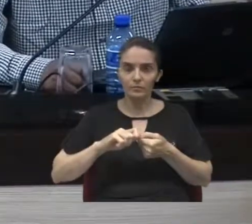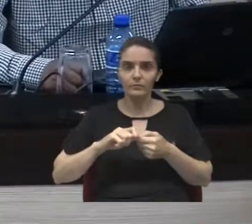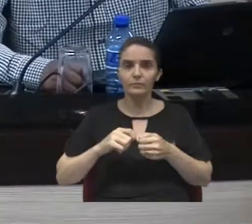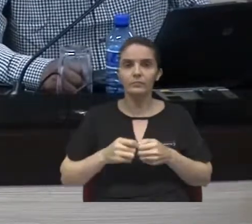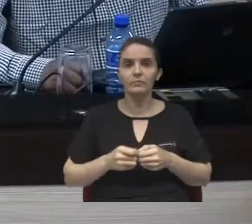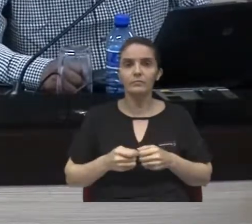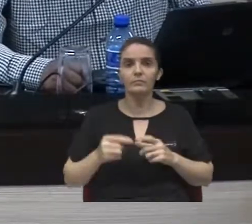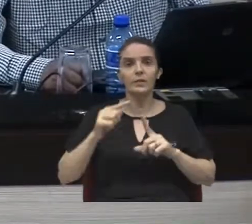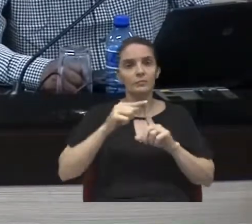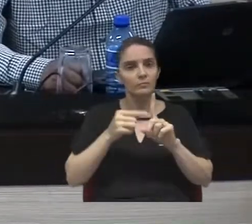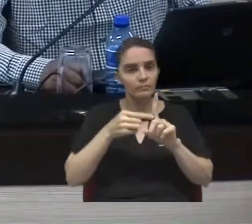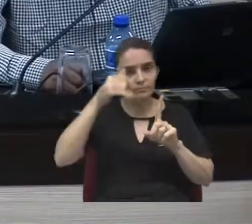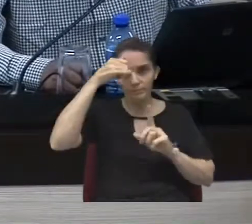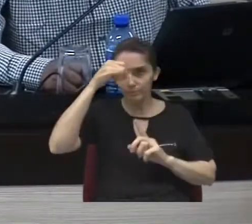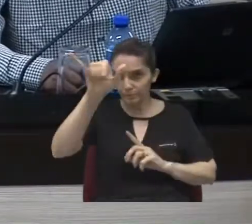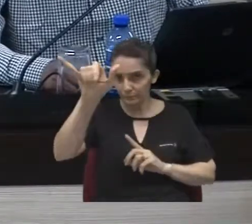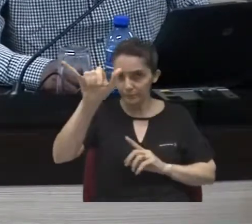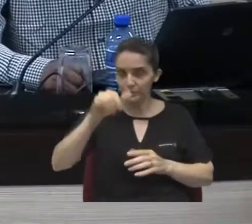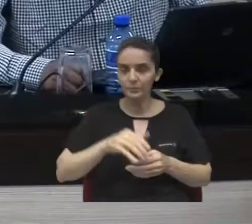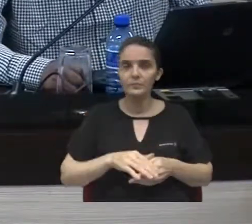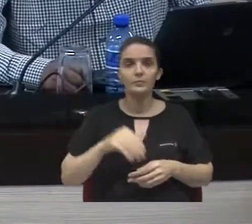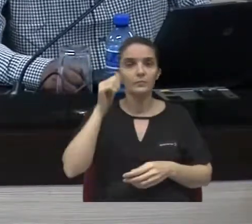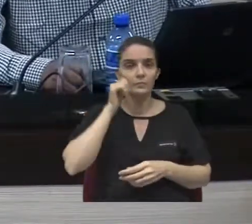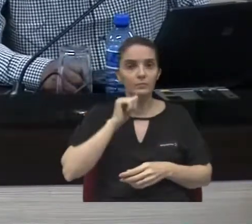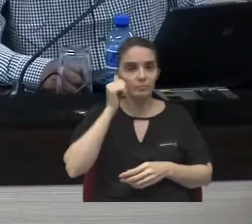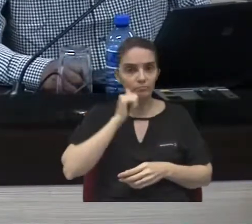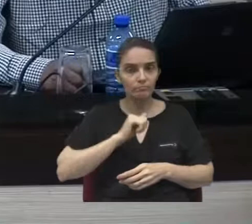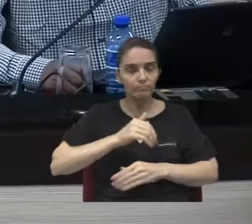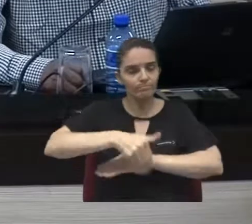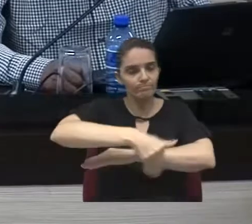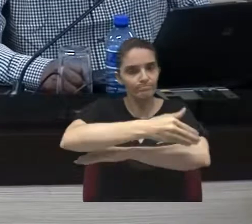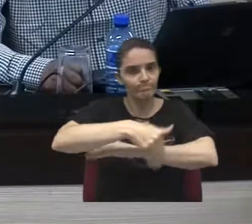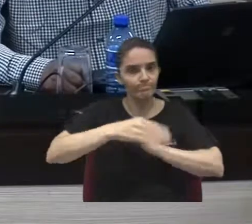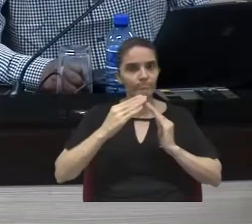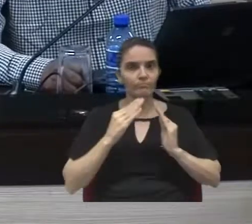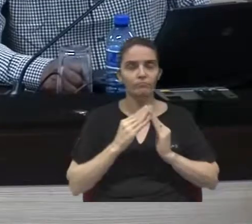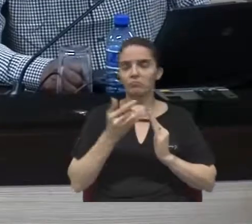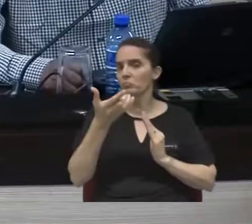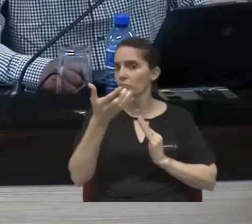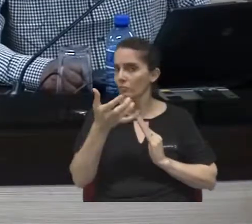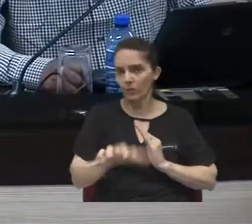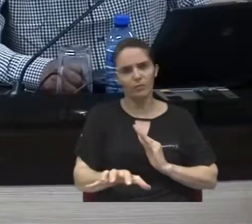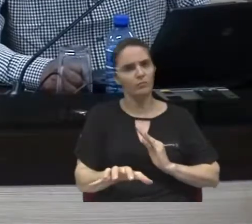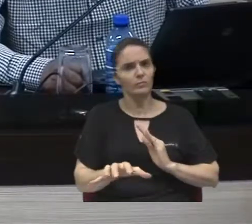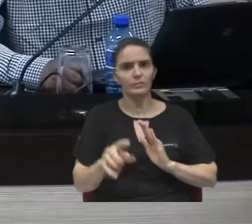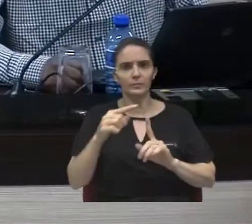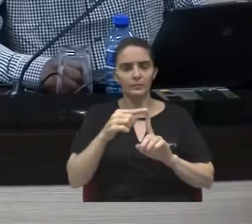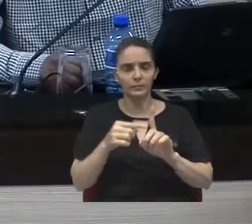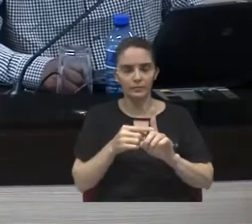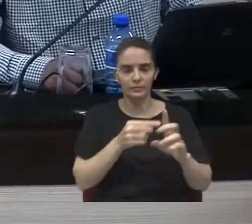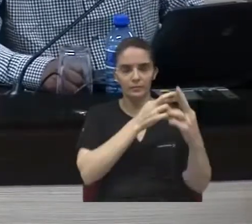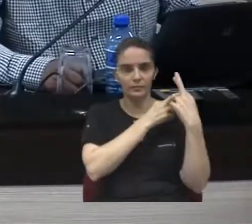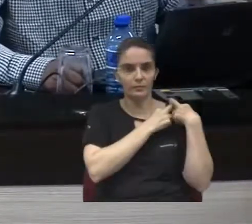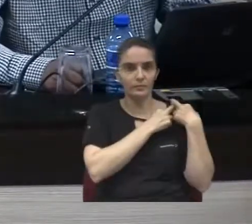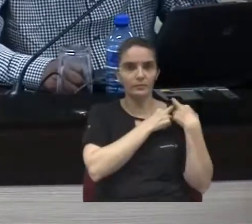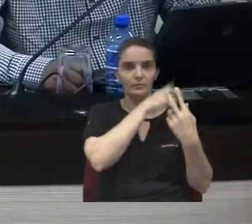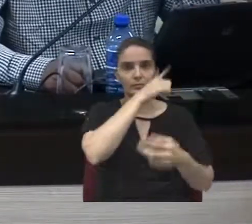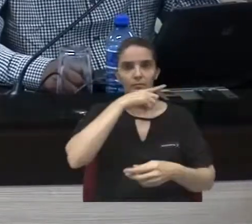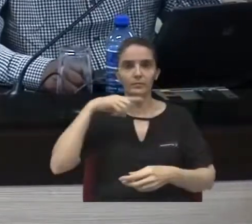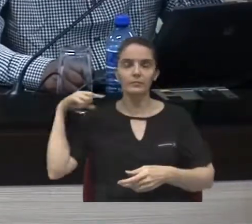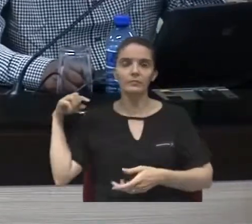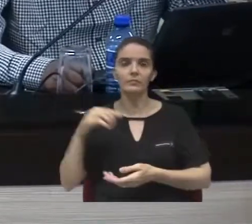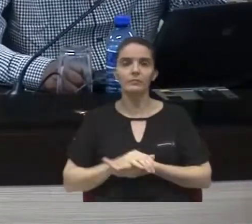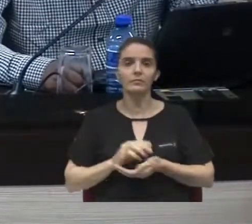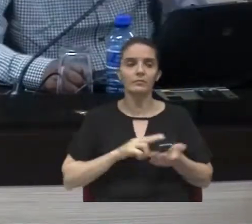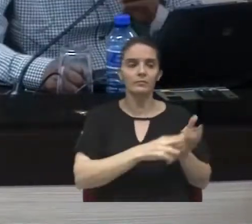longa duração para mulheres em situação de rua que não desejam engravidar. Autoria, vereadora doutora Mayra.